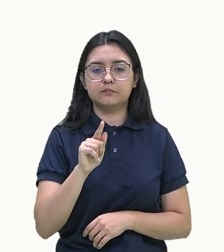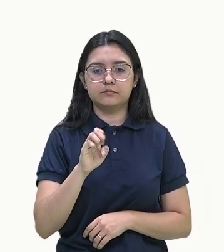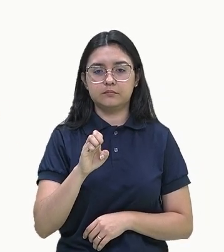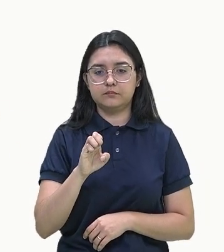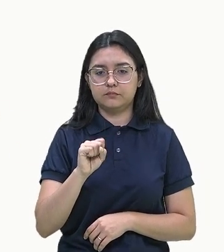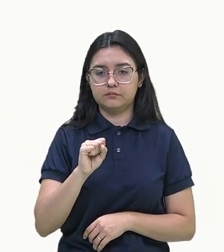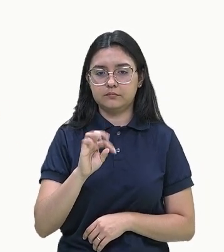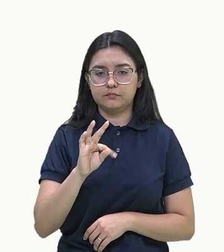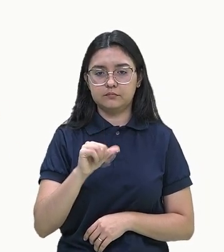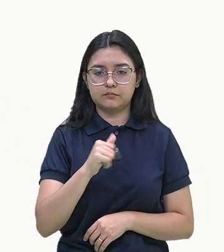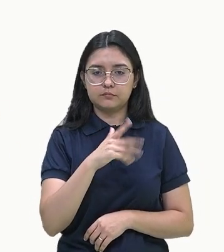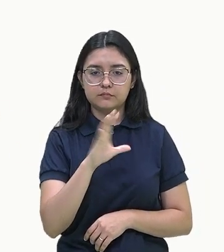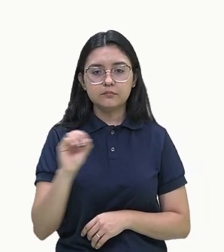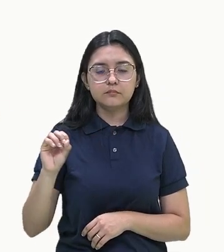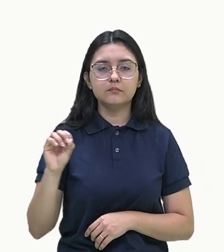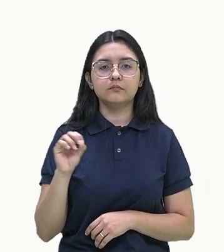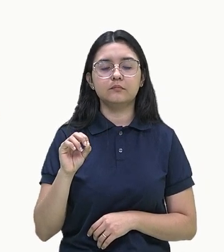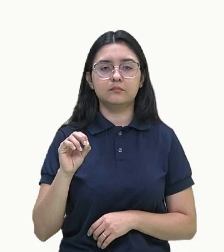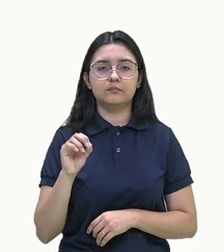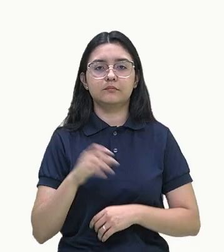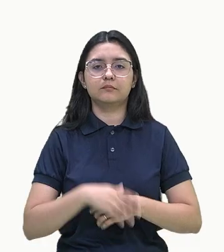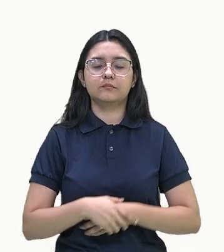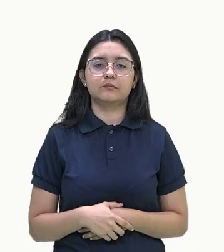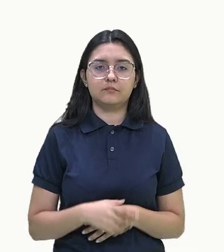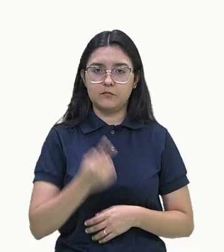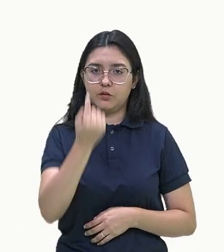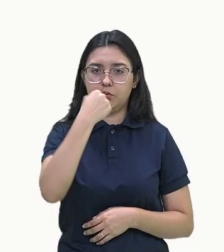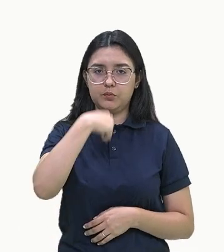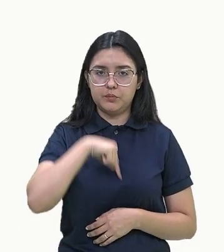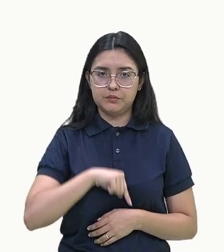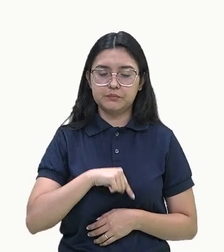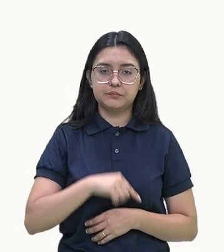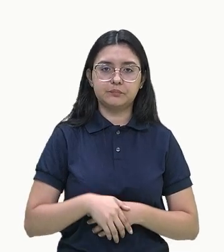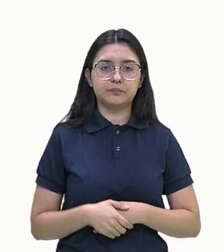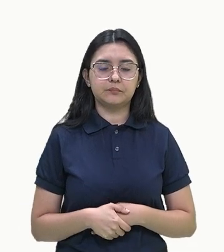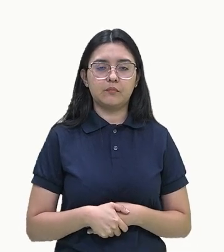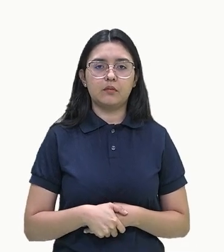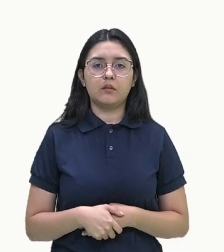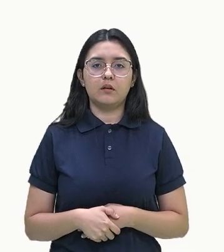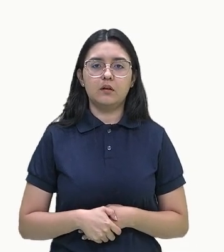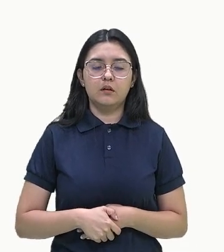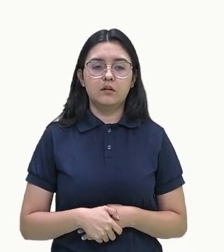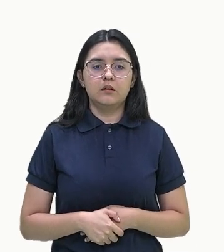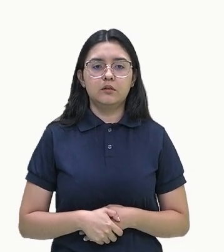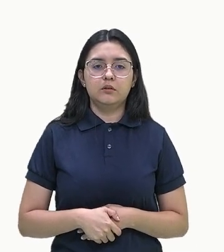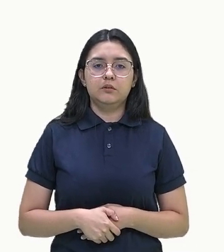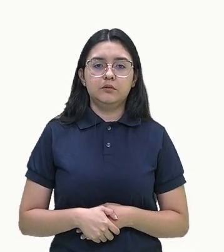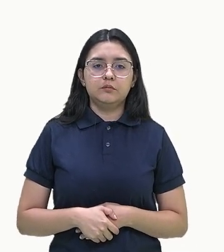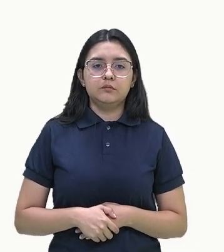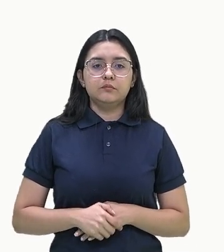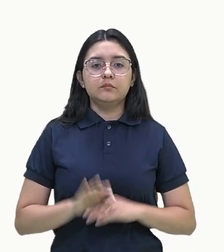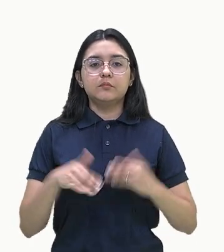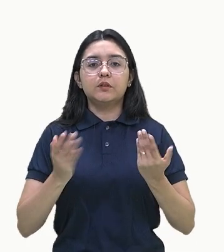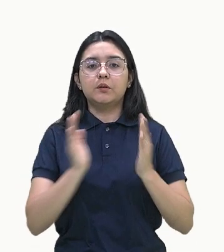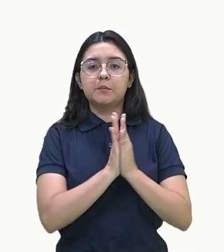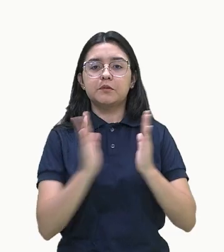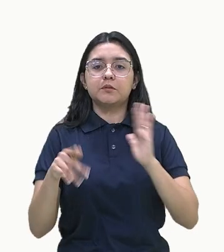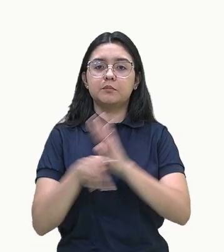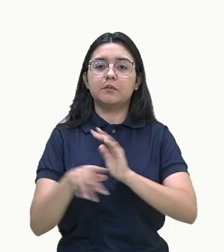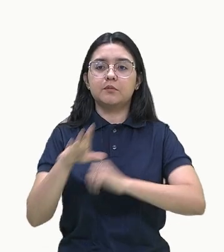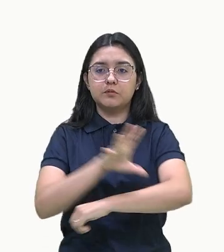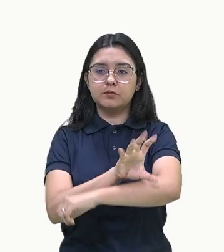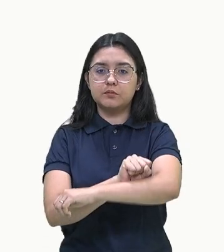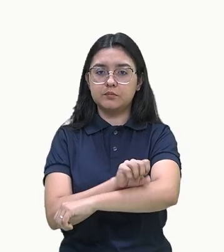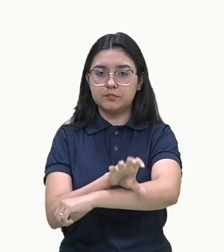continuar na movimentação do alimento por dentro do corpo, tá? O processo de